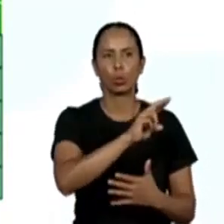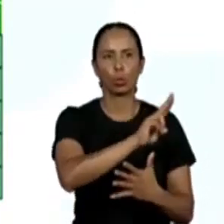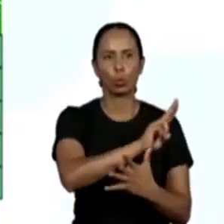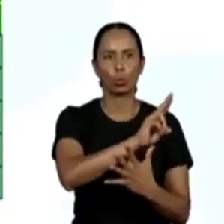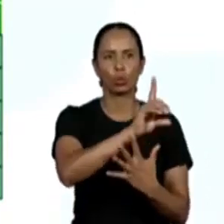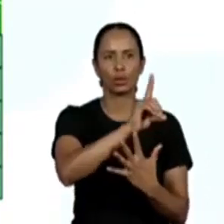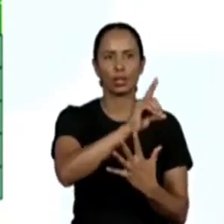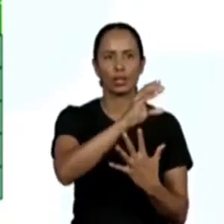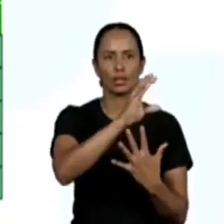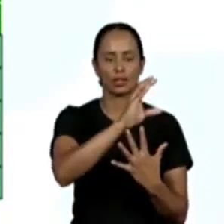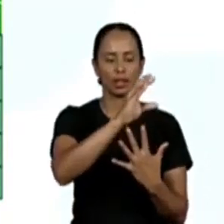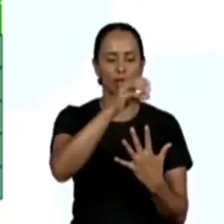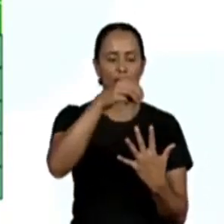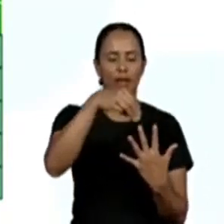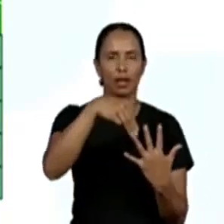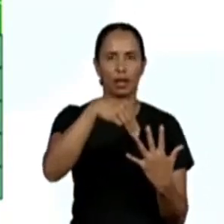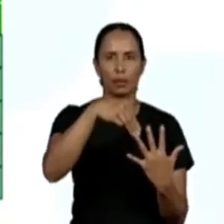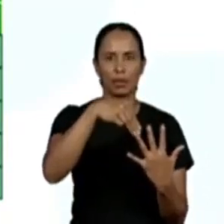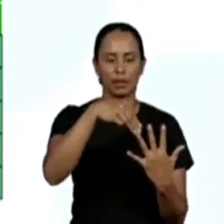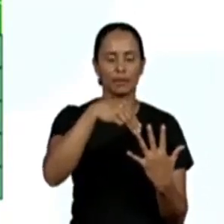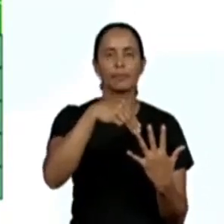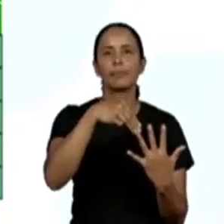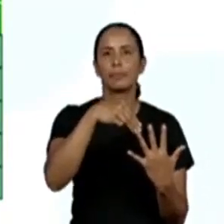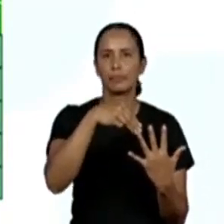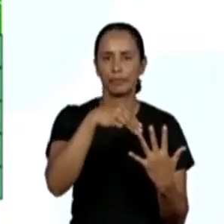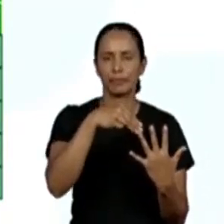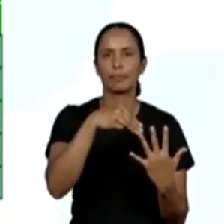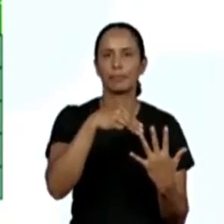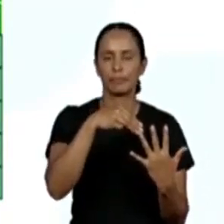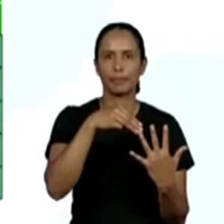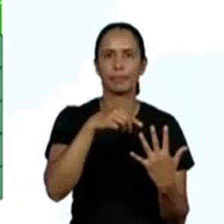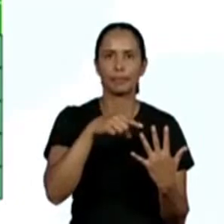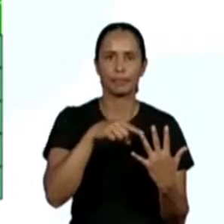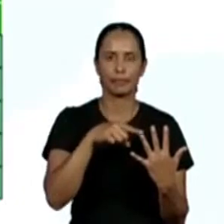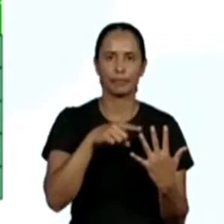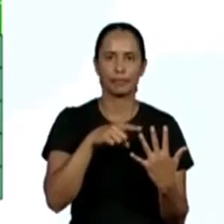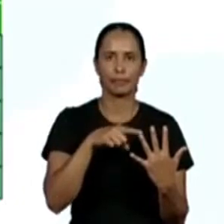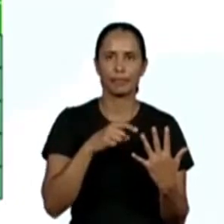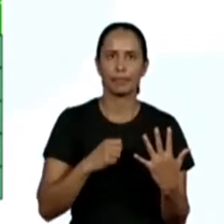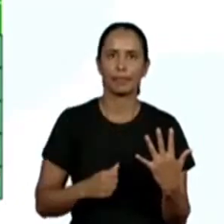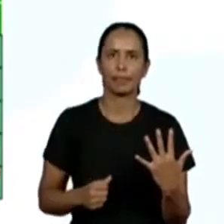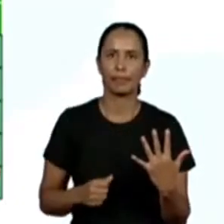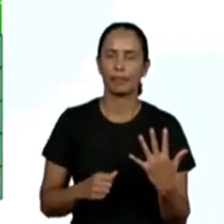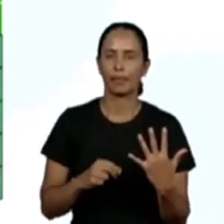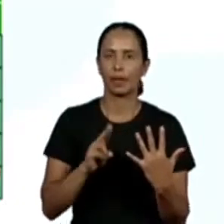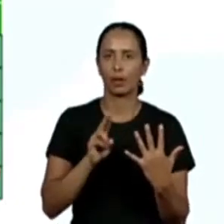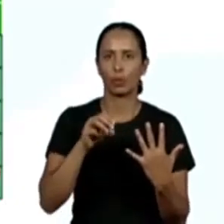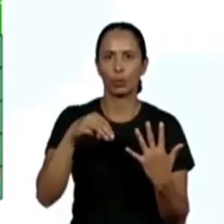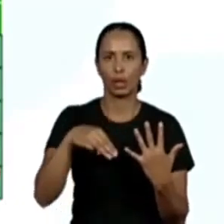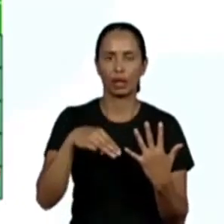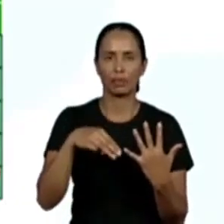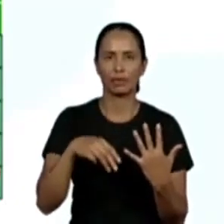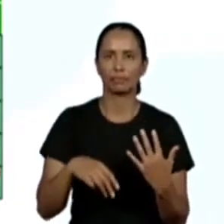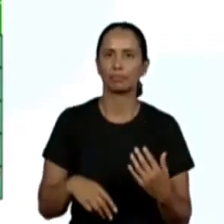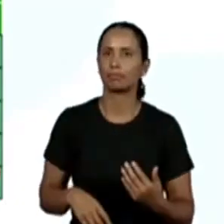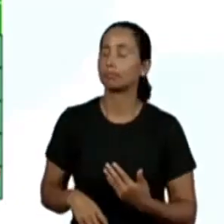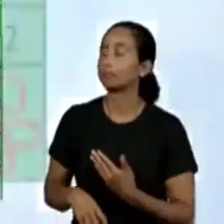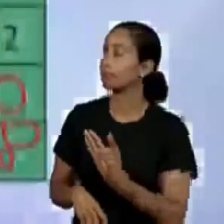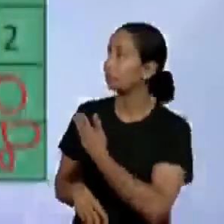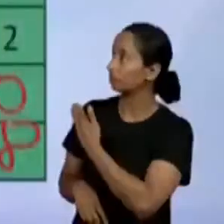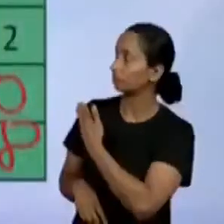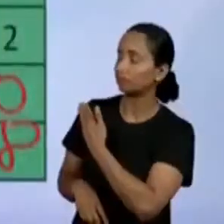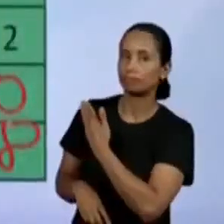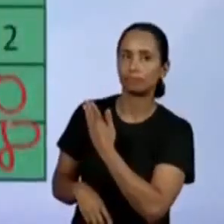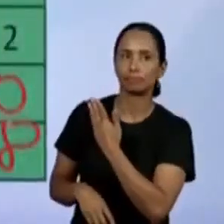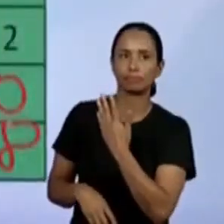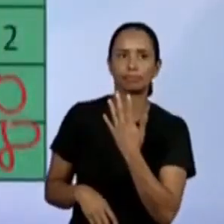esse daí é o 40, que ele está aí na casa da dezena, e sozinho, que é um número isolado, né? É o 8 aqui, ele apresenta